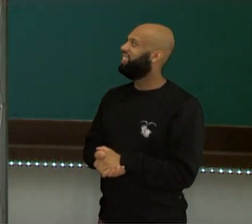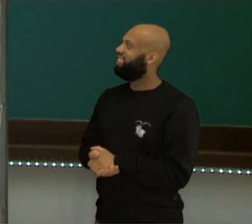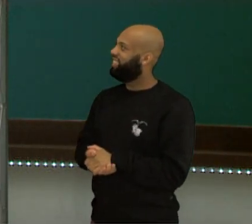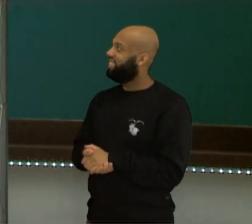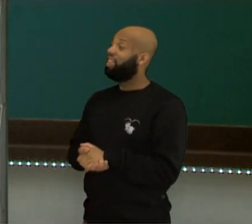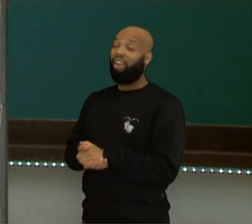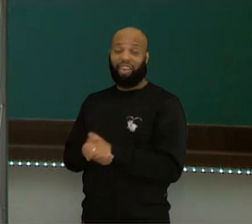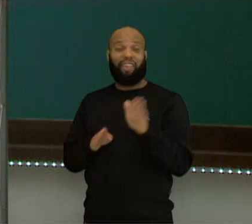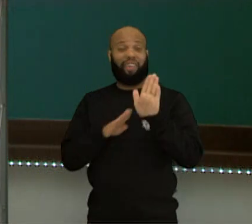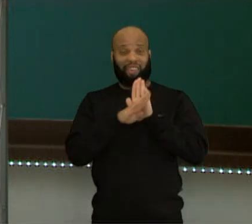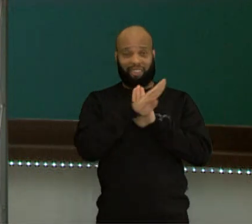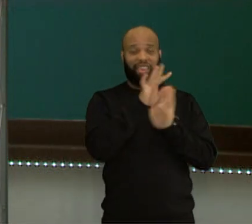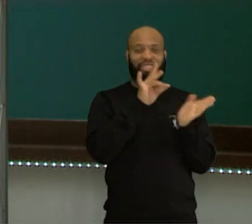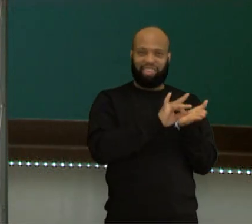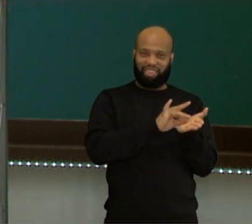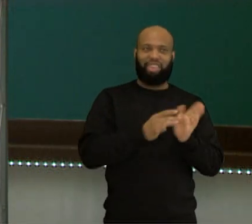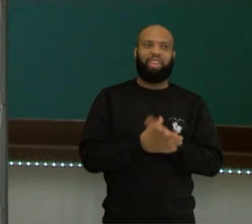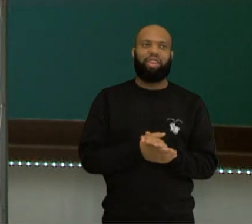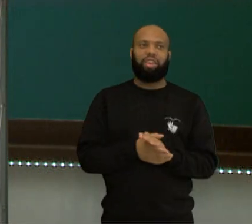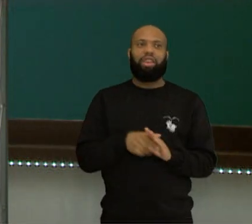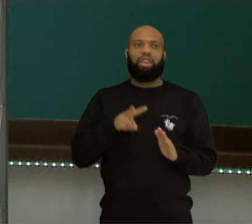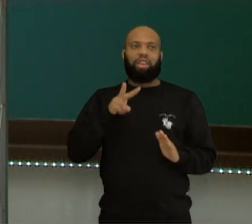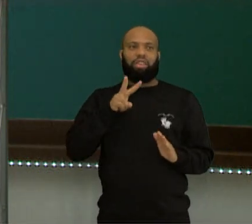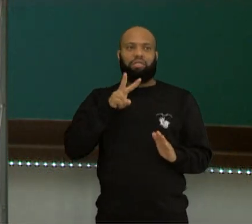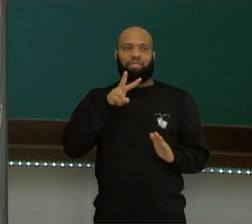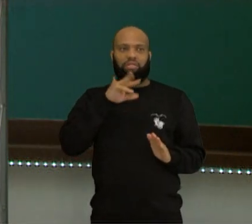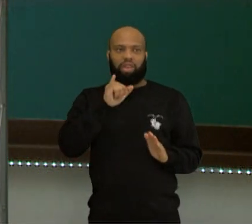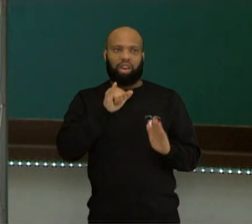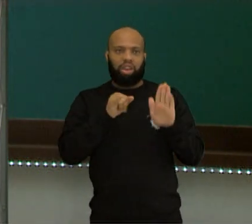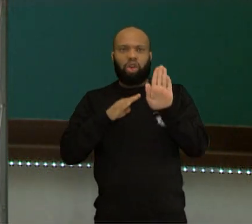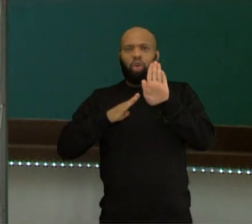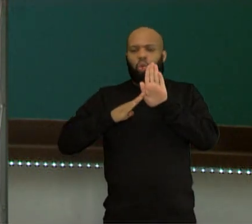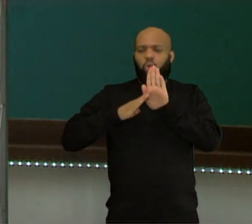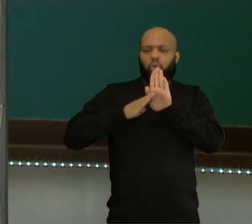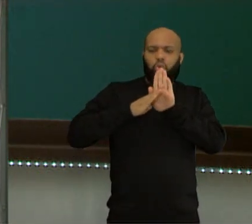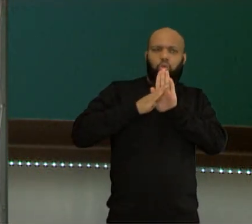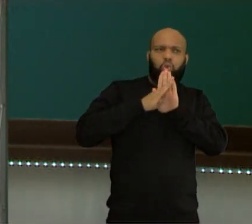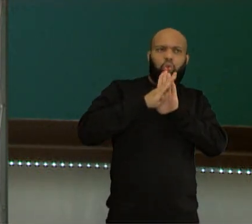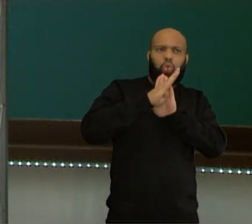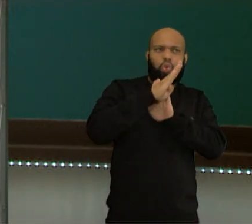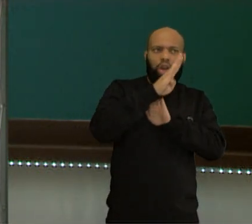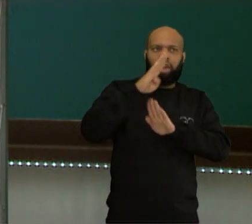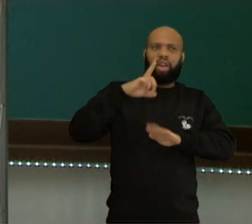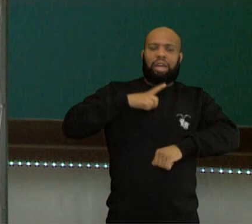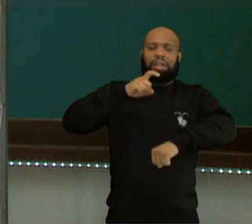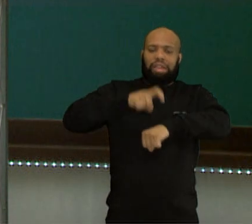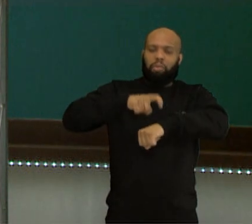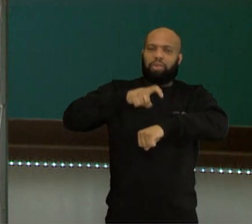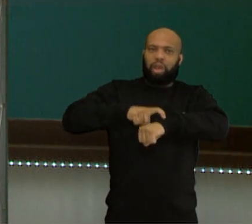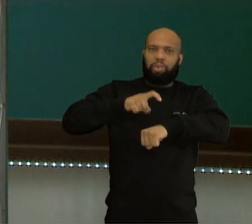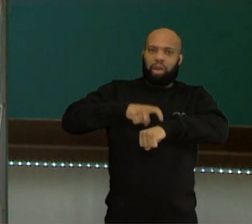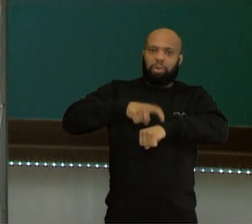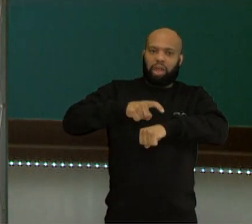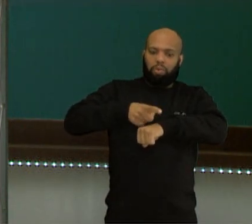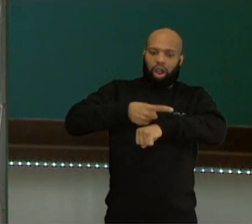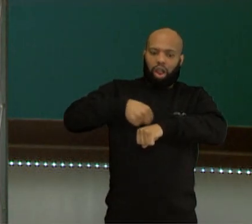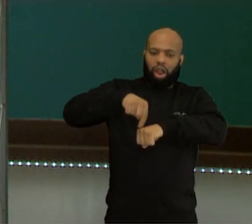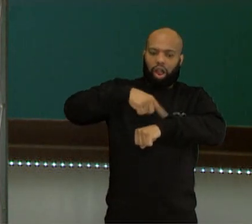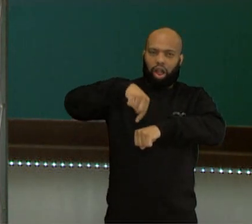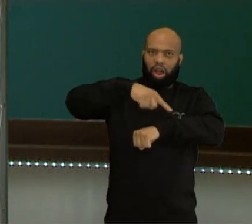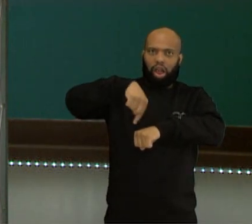é 0,50, que é os 50 centavos, né? 0,50 aqui. Então, ele é maior do que zero. Então, nós